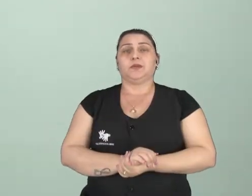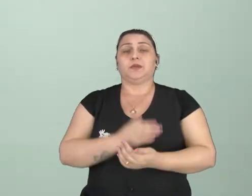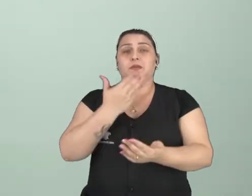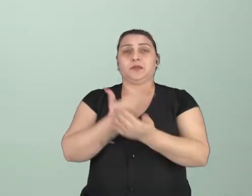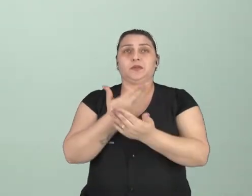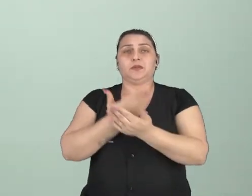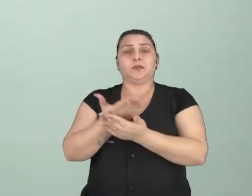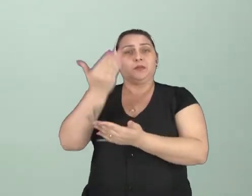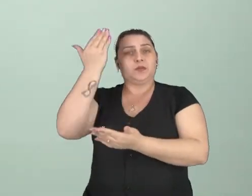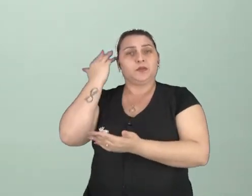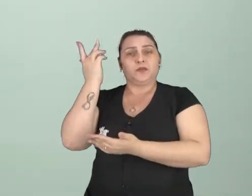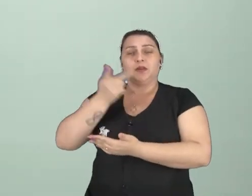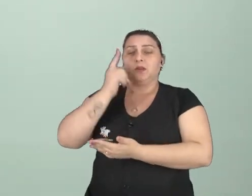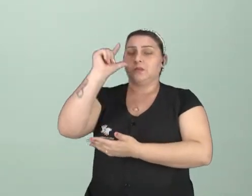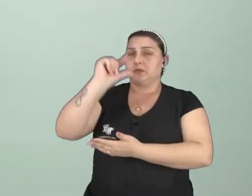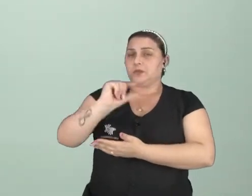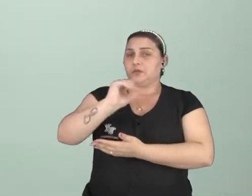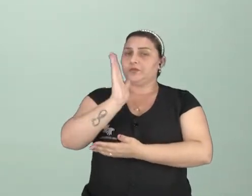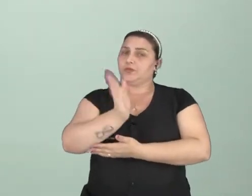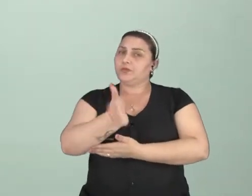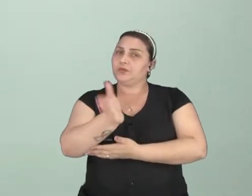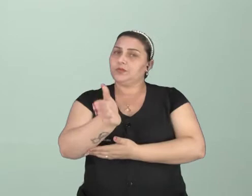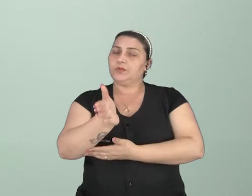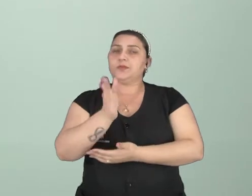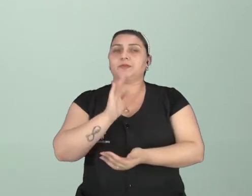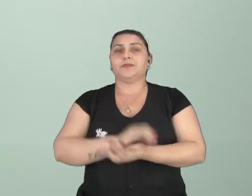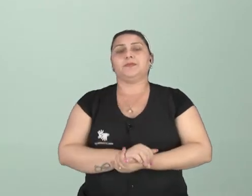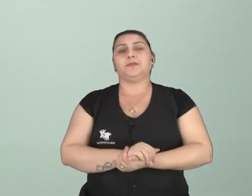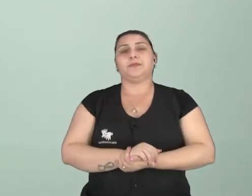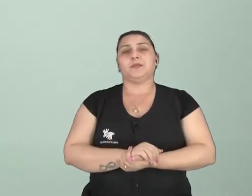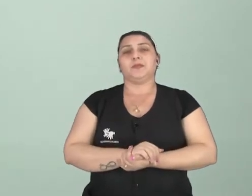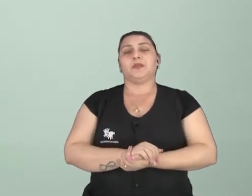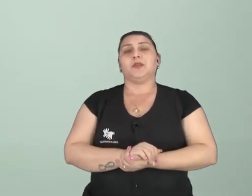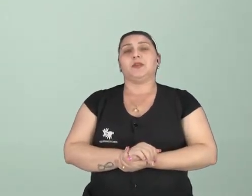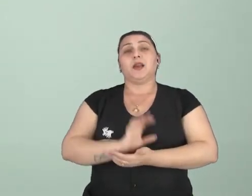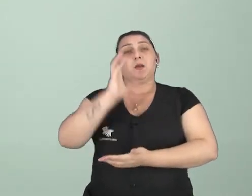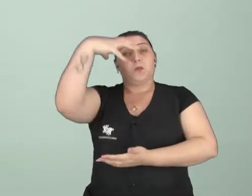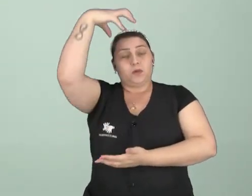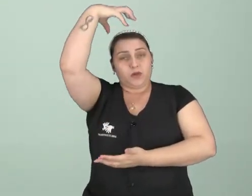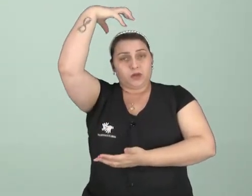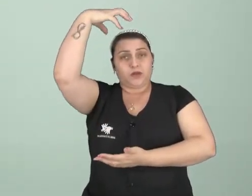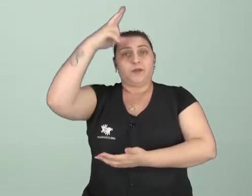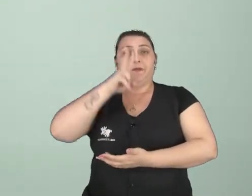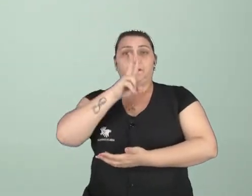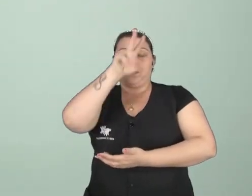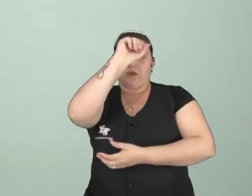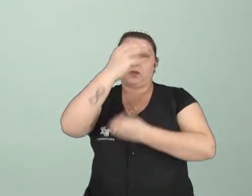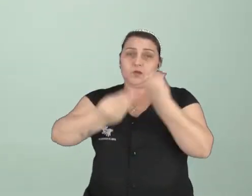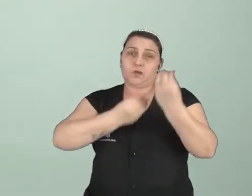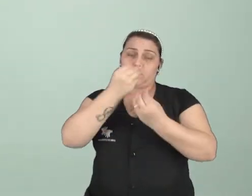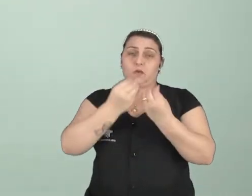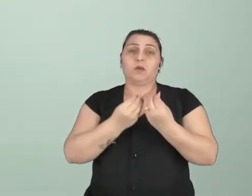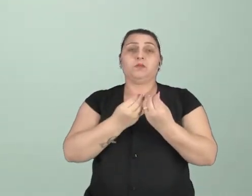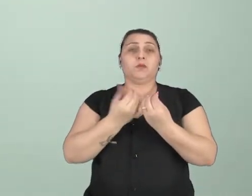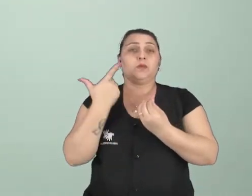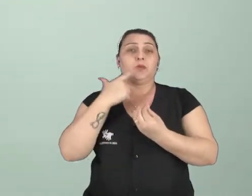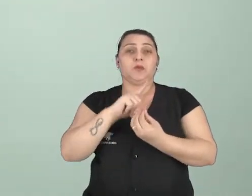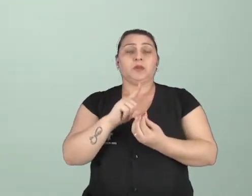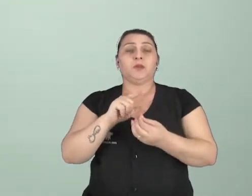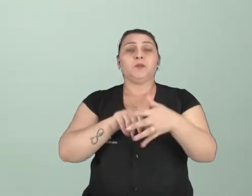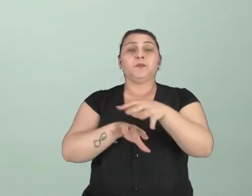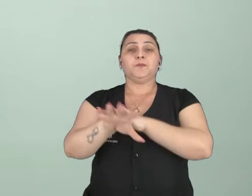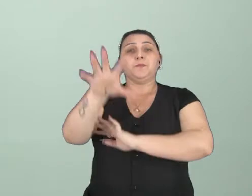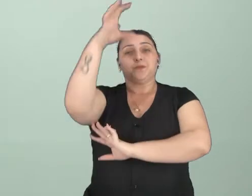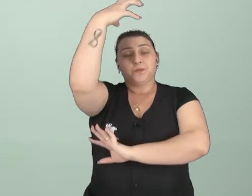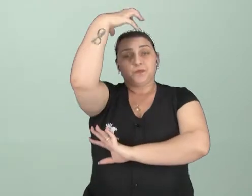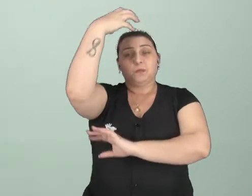na aula passada a gente falou um pouquinho já sobre essa centralização monárquica, como que esse poder chegou nas mãos dos reis,